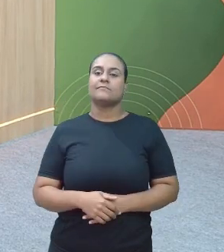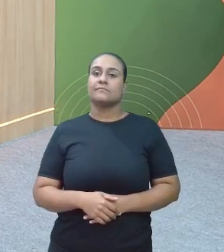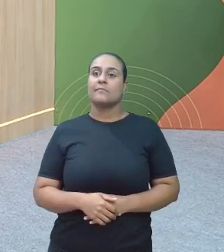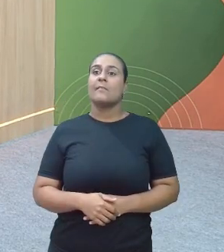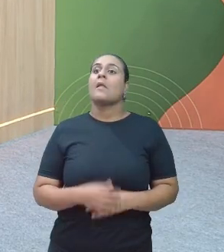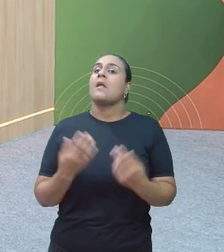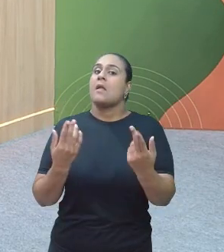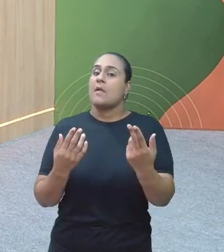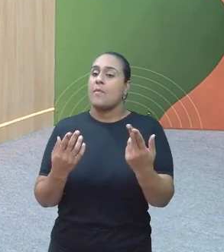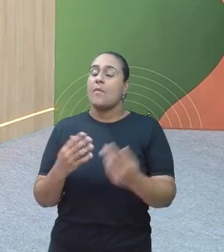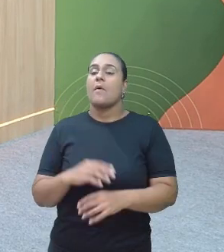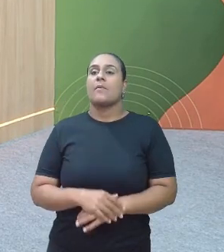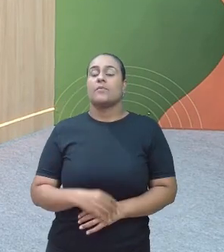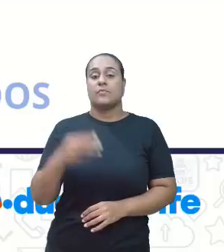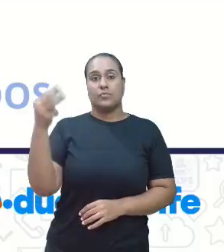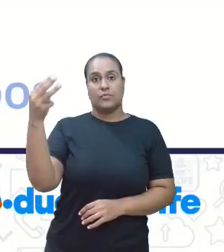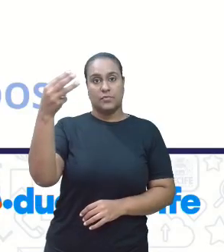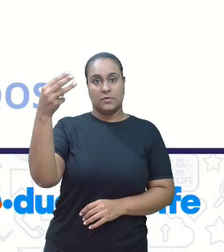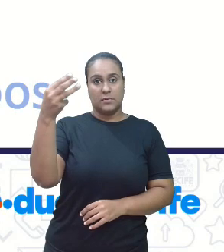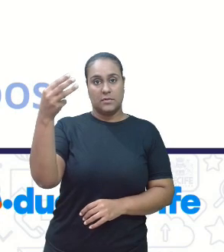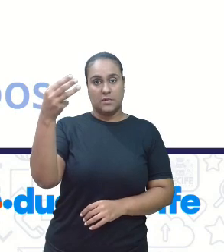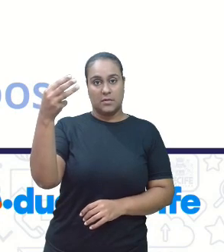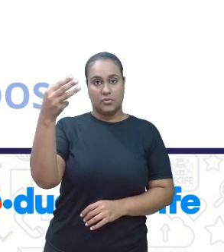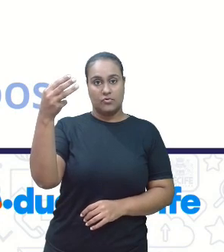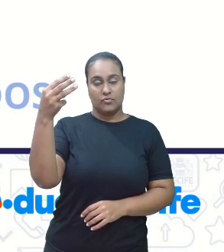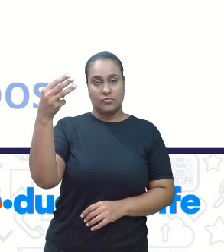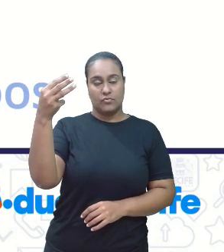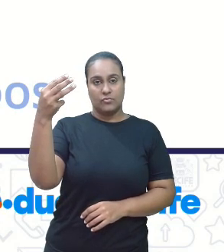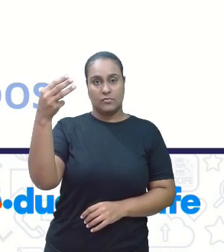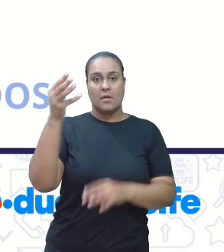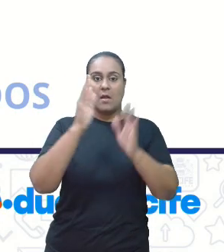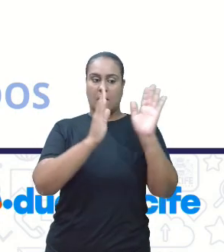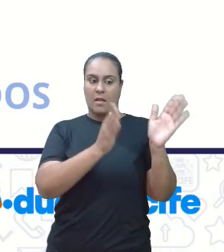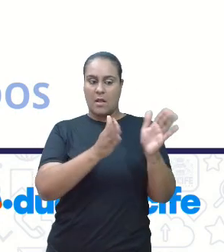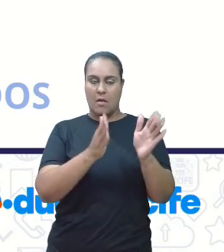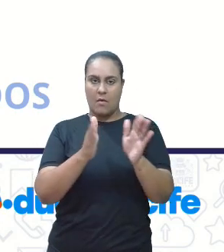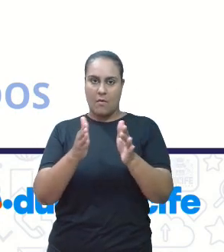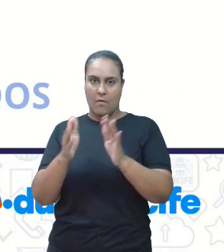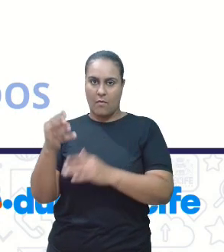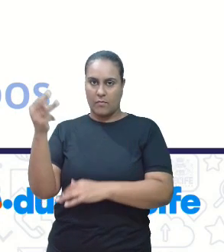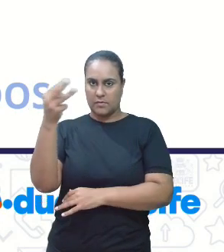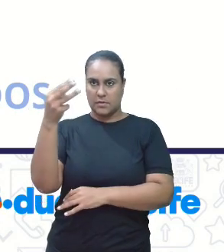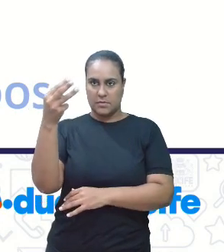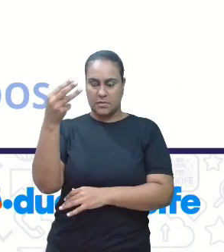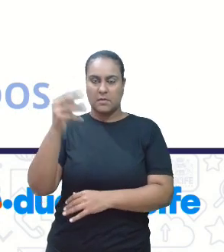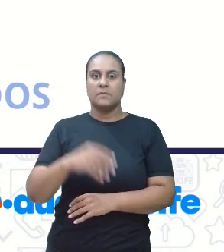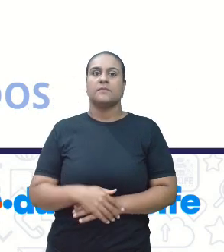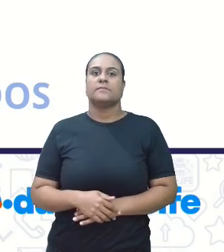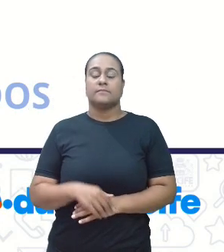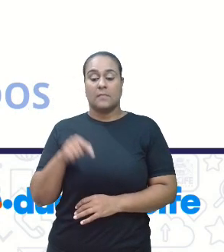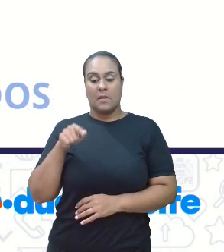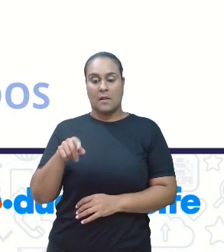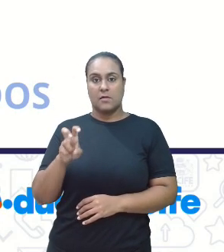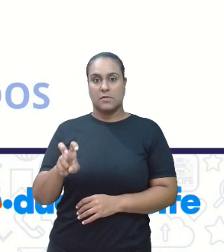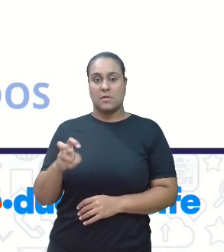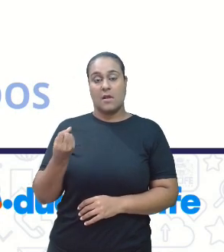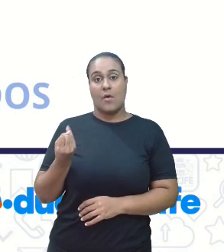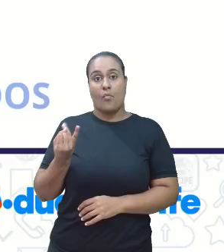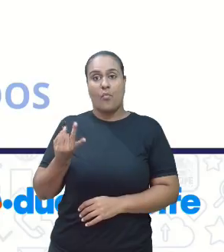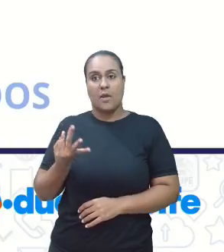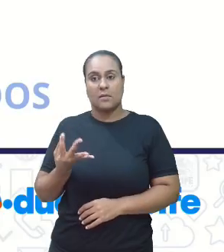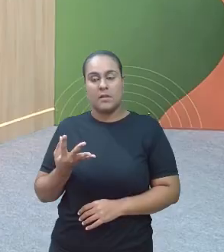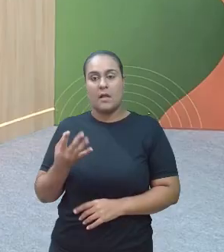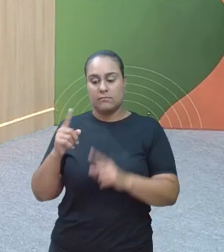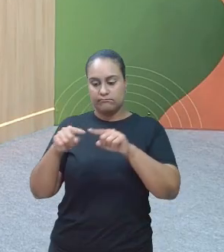posso estabelecer uma relação entre o número que representa a ordem do terceiro elemento, o 3, e os 5 lados.